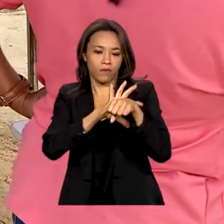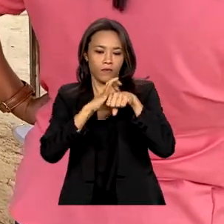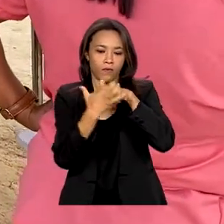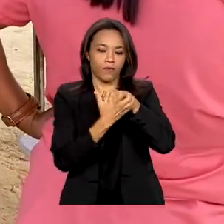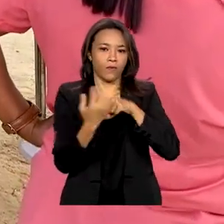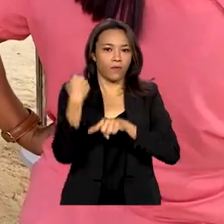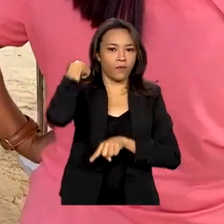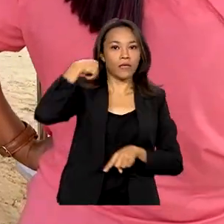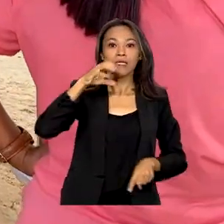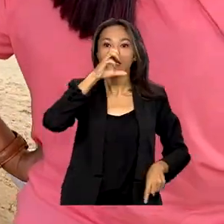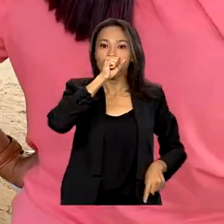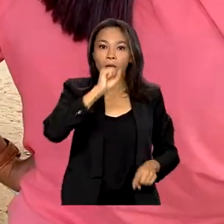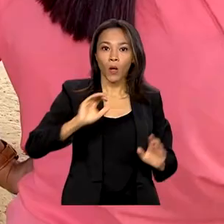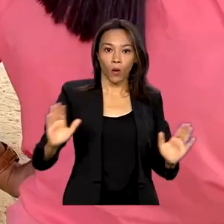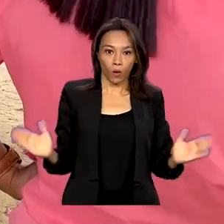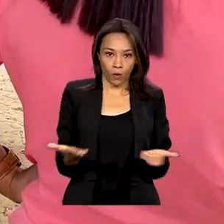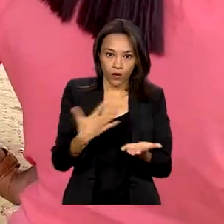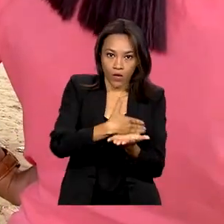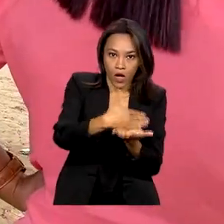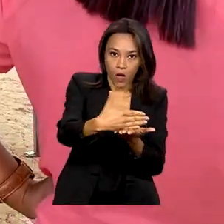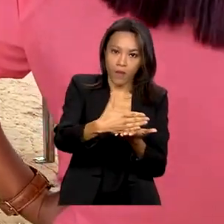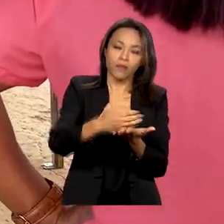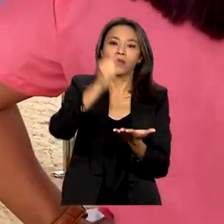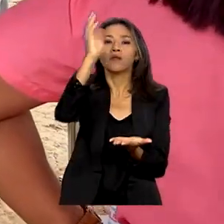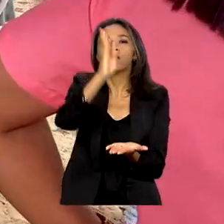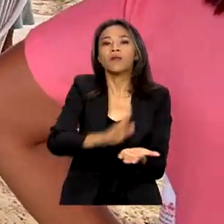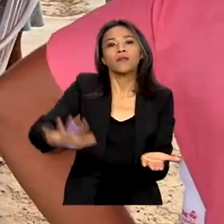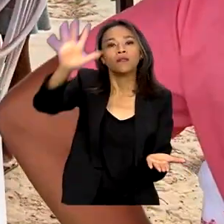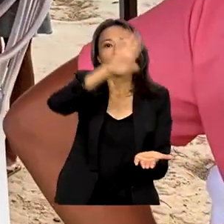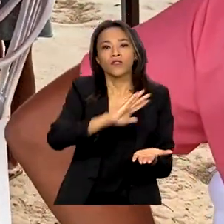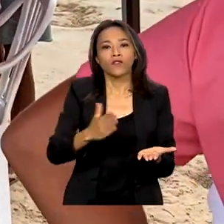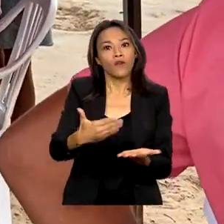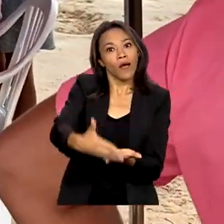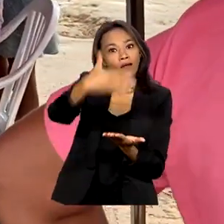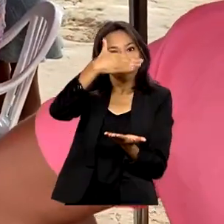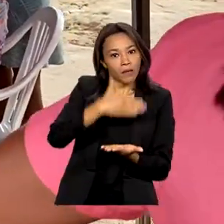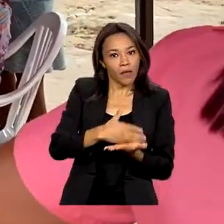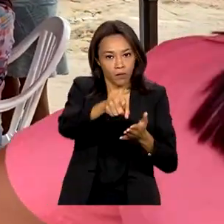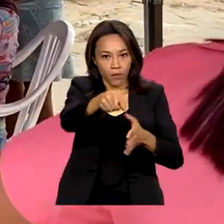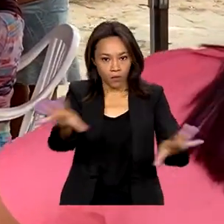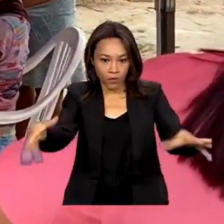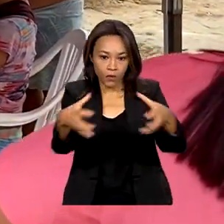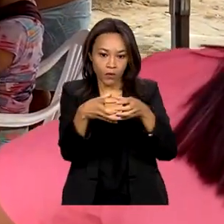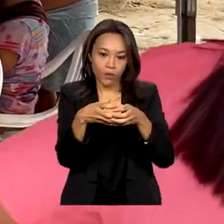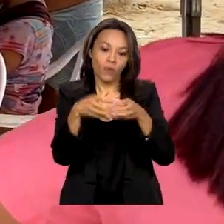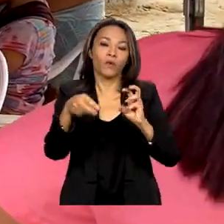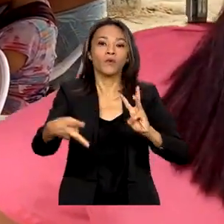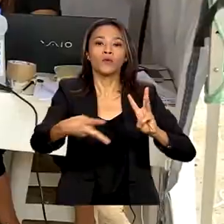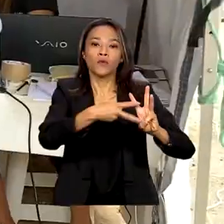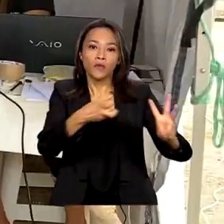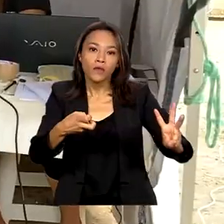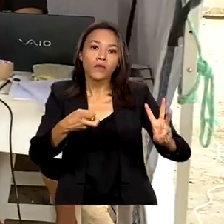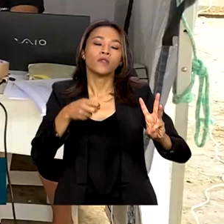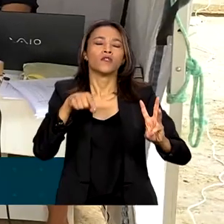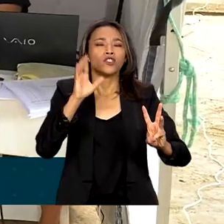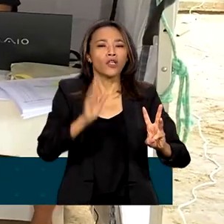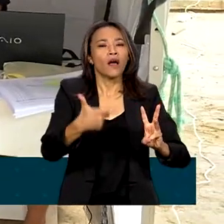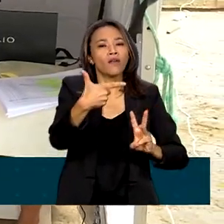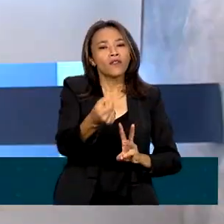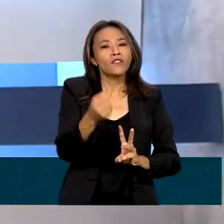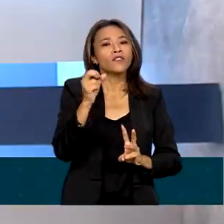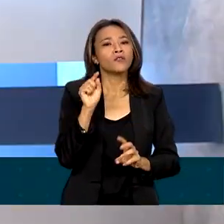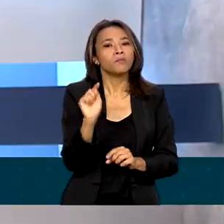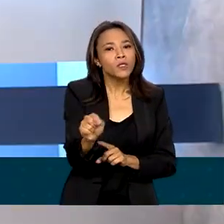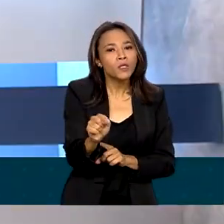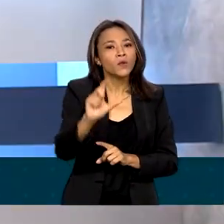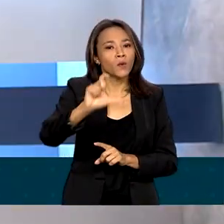a campanha que começa hoje em todo o país foi antecipada para a etnia indígena ao todo cerca de 20 mil doses